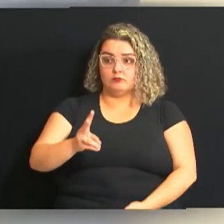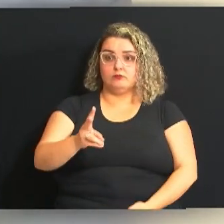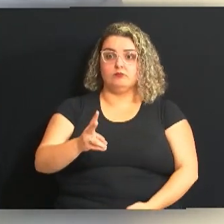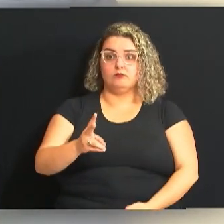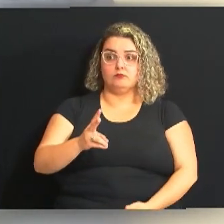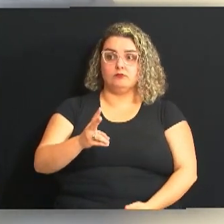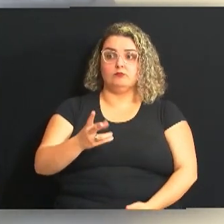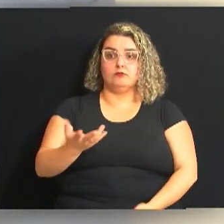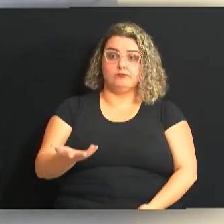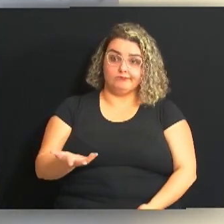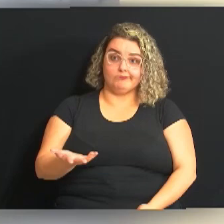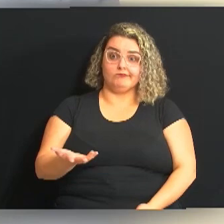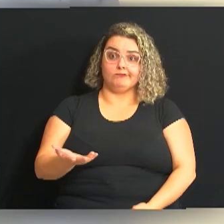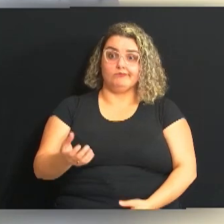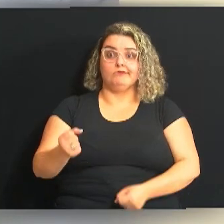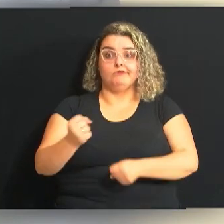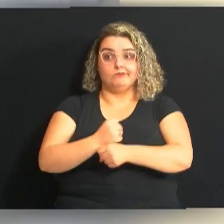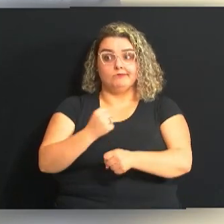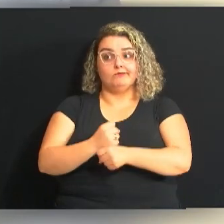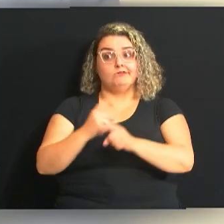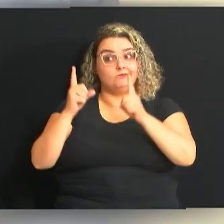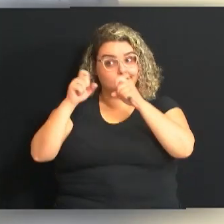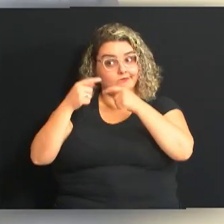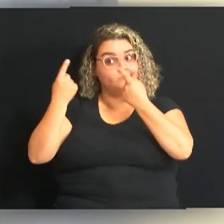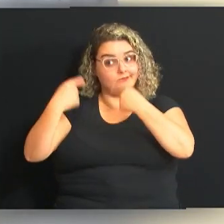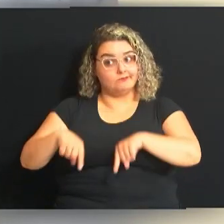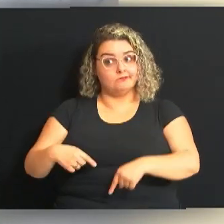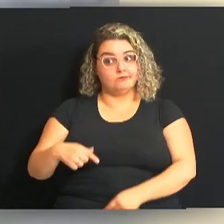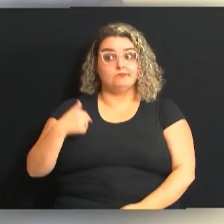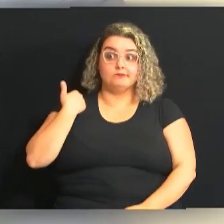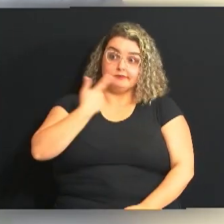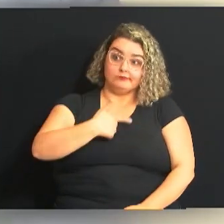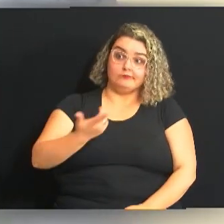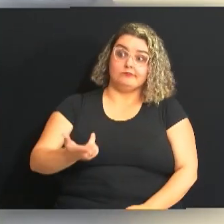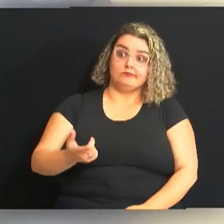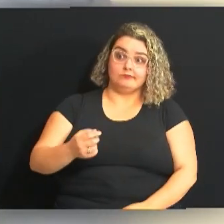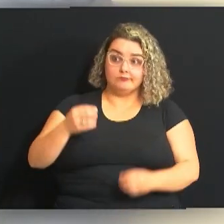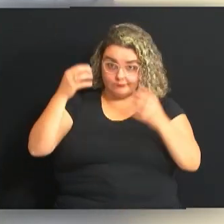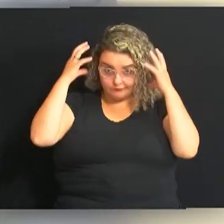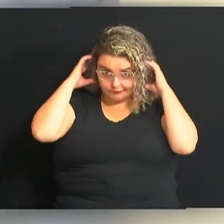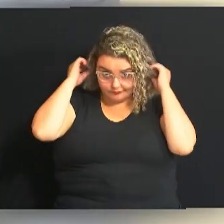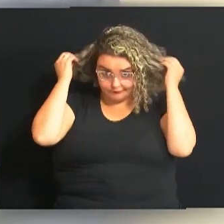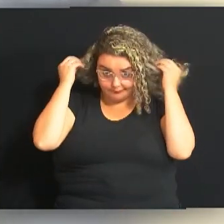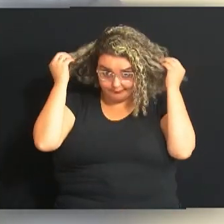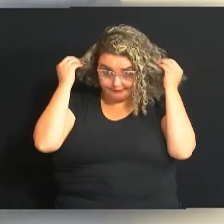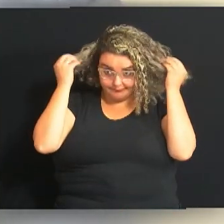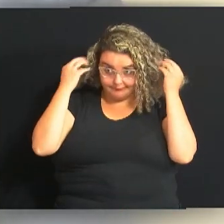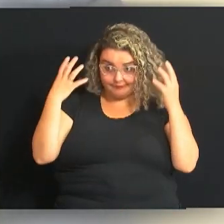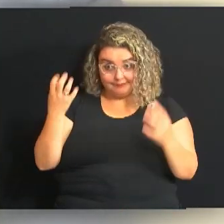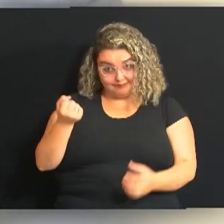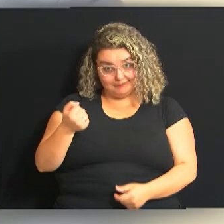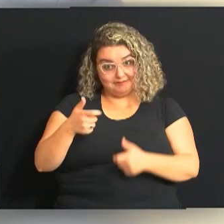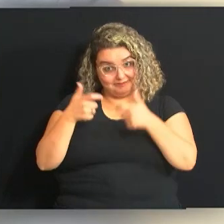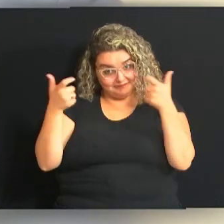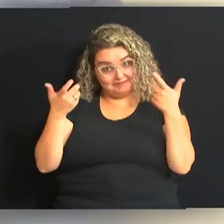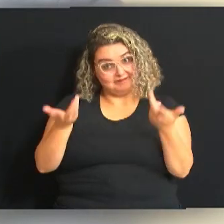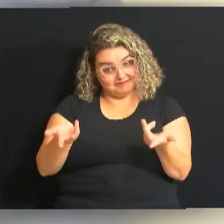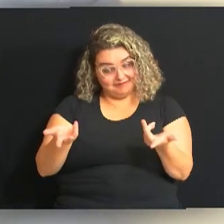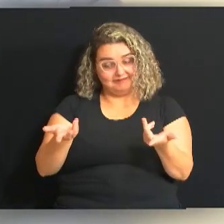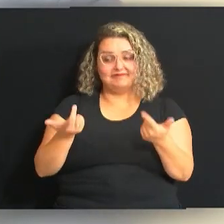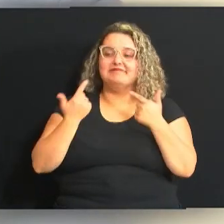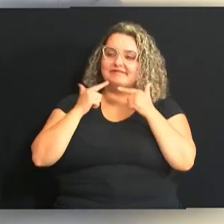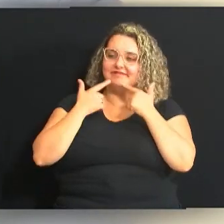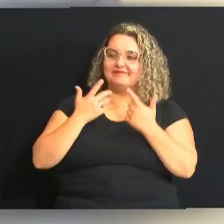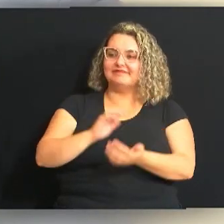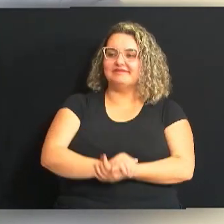reforma. Isso é um desafio tanto que está levando a gente a aumentar o cabelo branco aqui, por acaso. Mas, de qualquer jeito, são